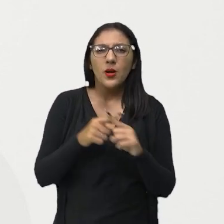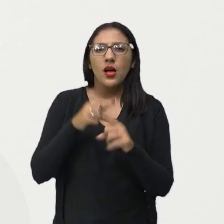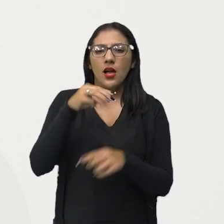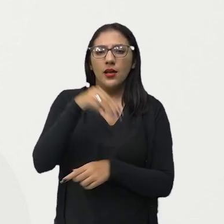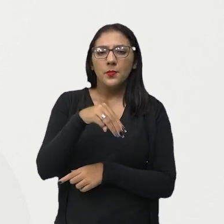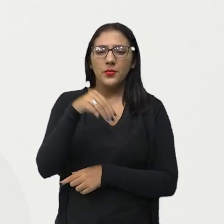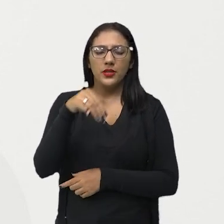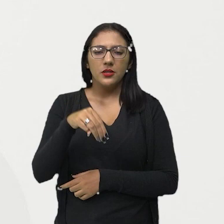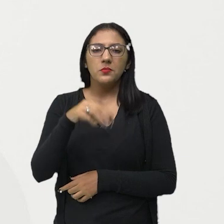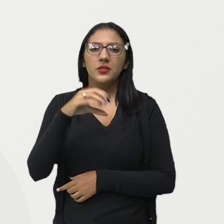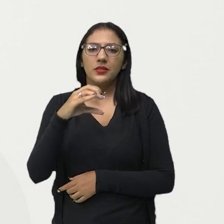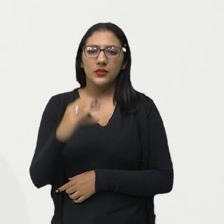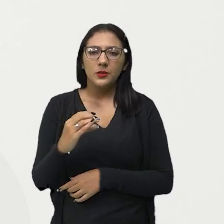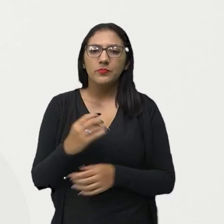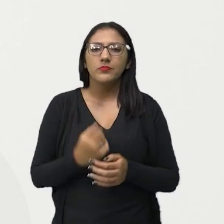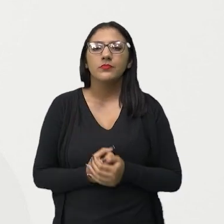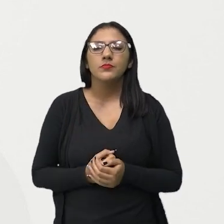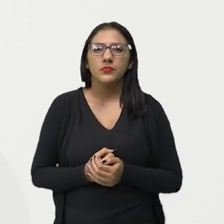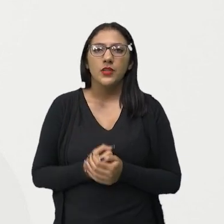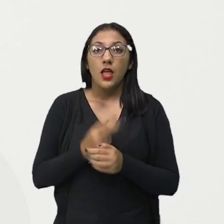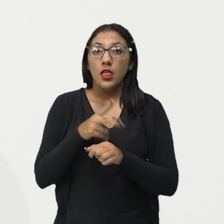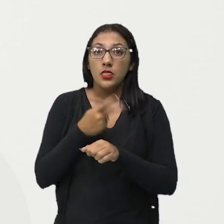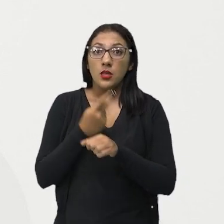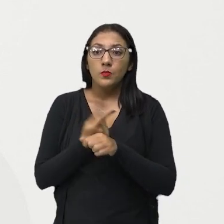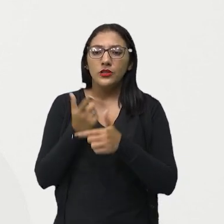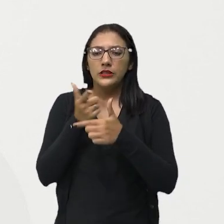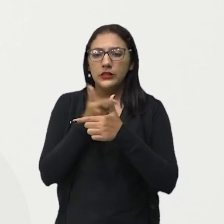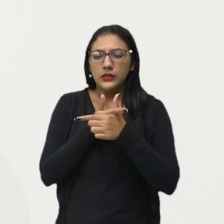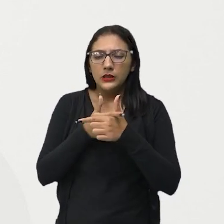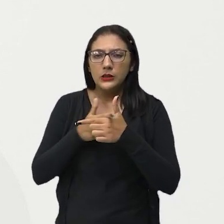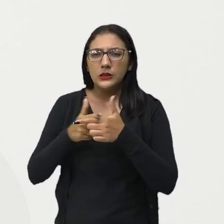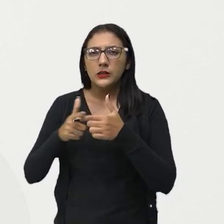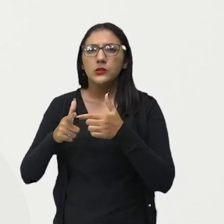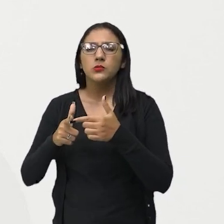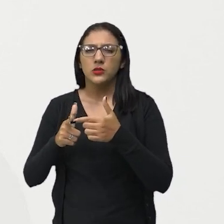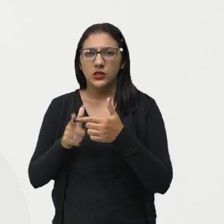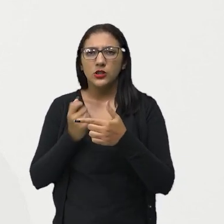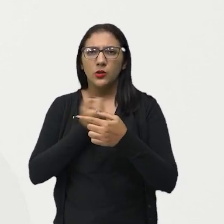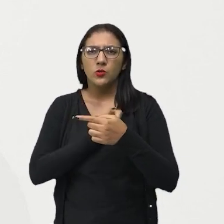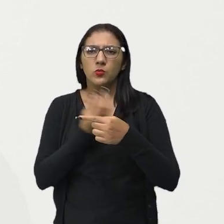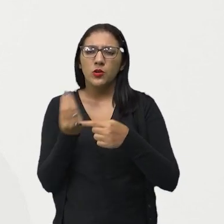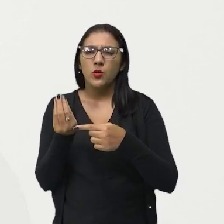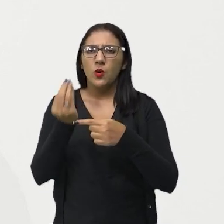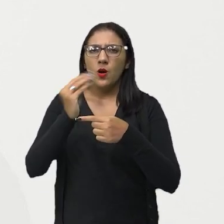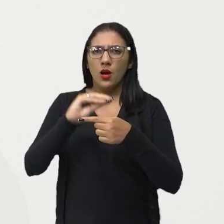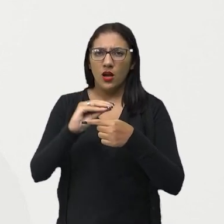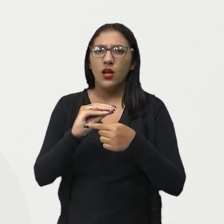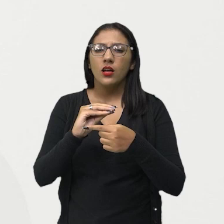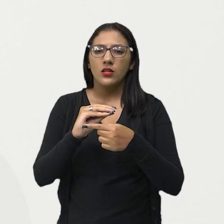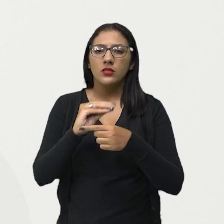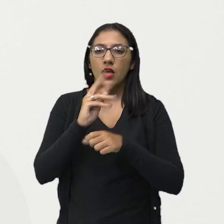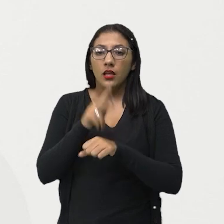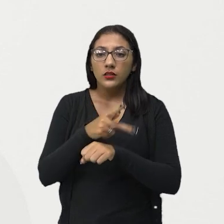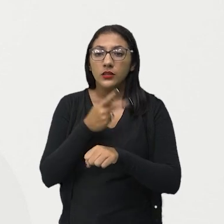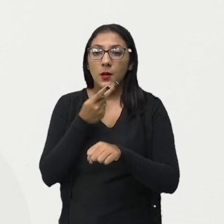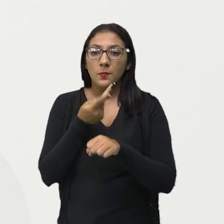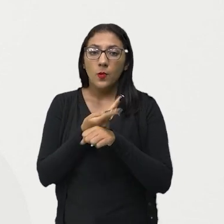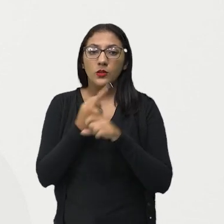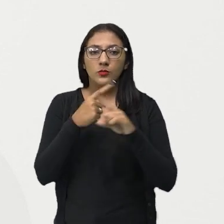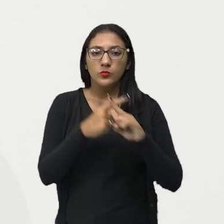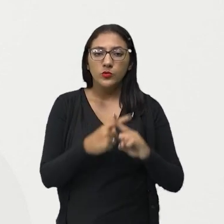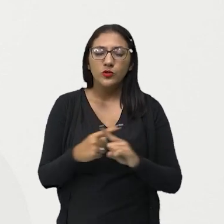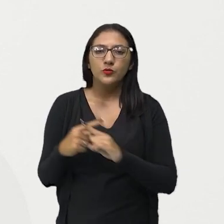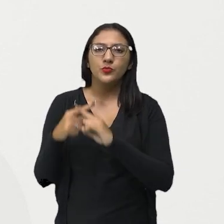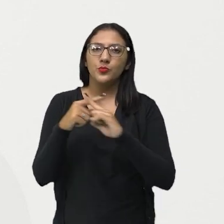denominadores. Divida-o pelo denominador das frações iniciais e multiplique o quociente pelo numerador